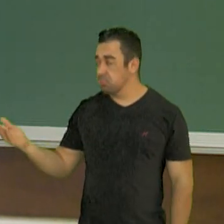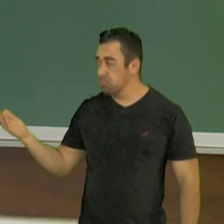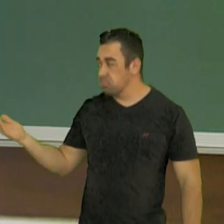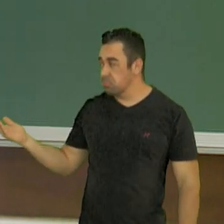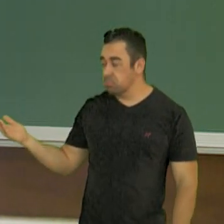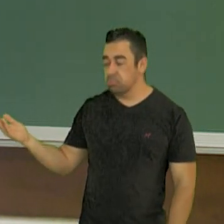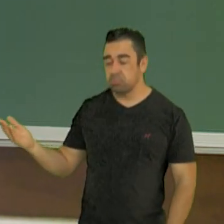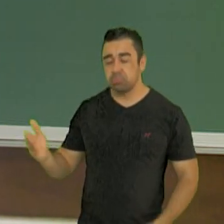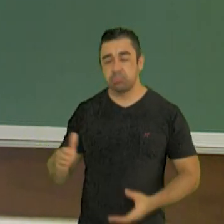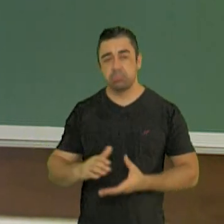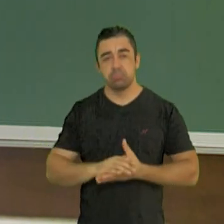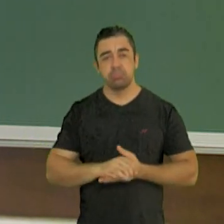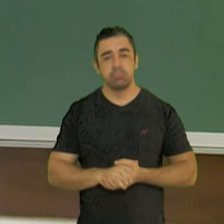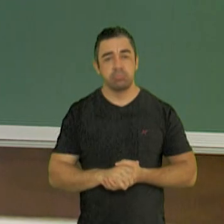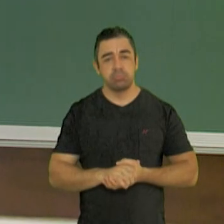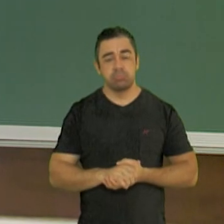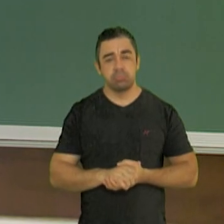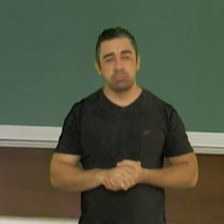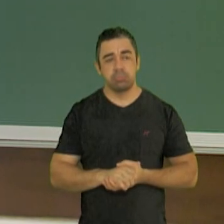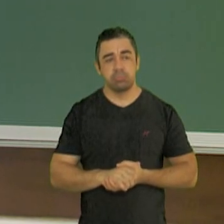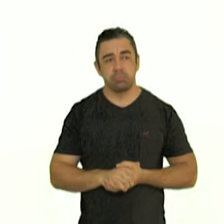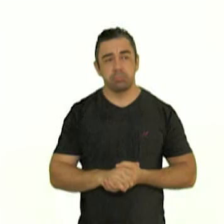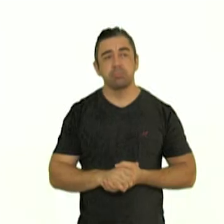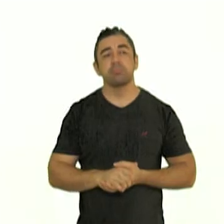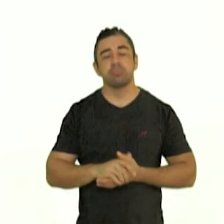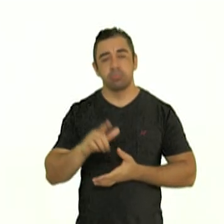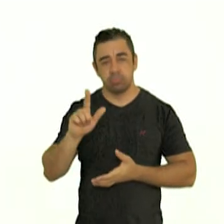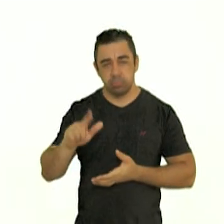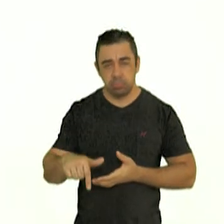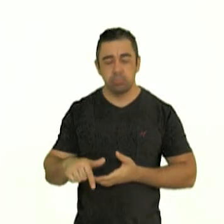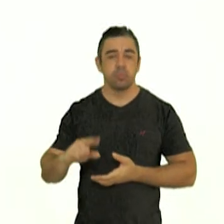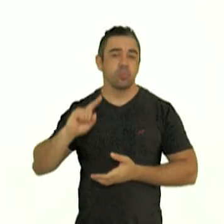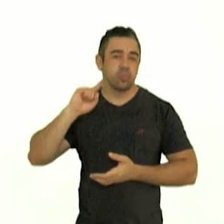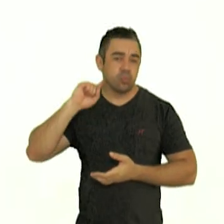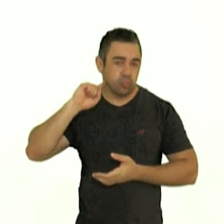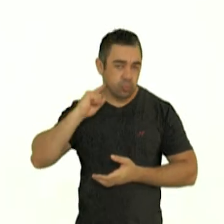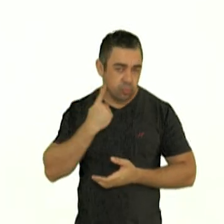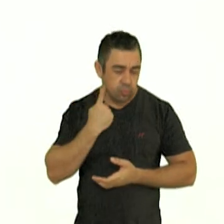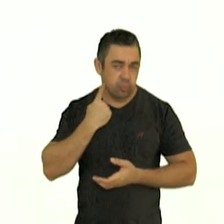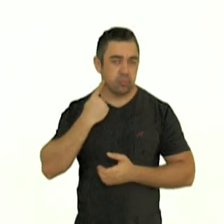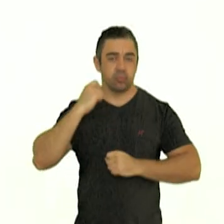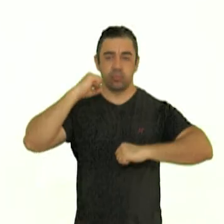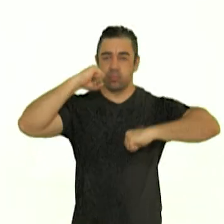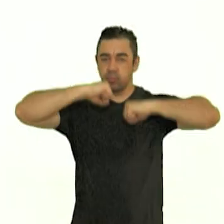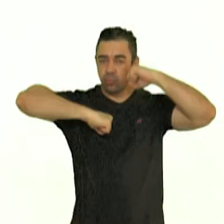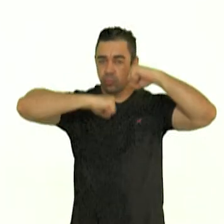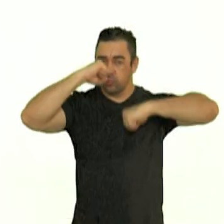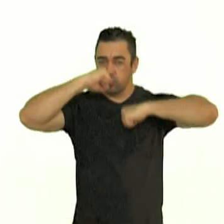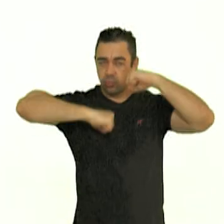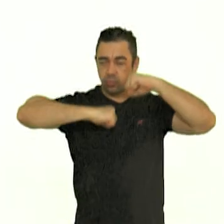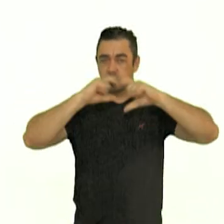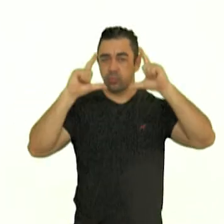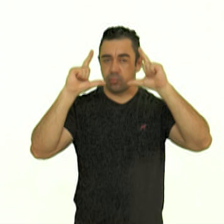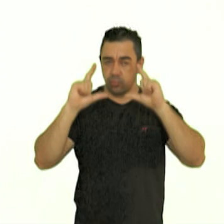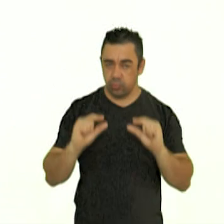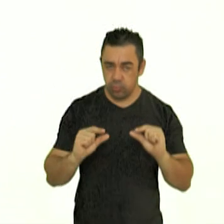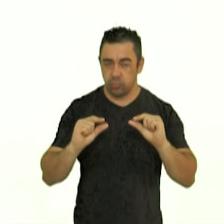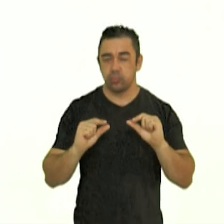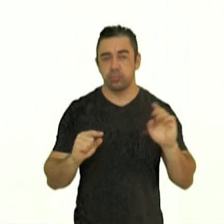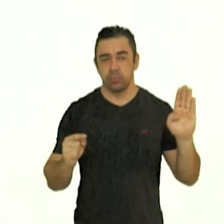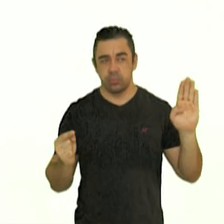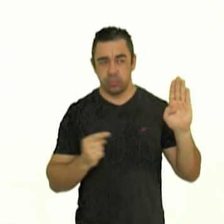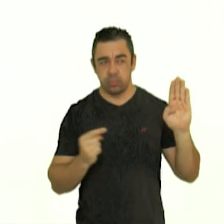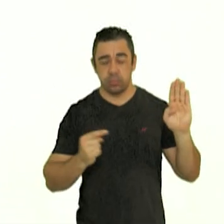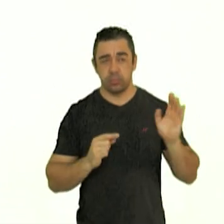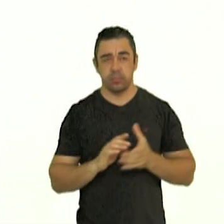poluição sonora, ou letra D, a crise sanitária. Vem criando instrumentos para diminuir a poluição industrial.